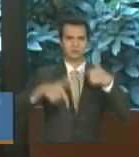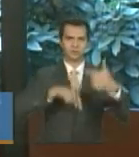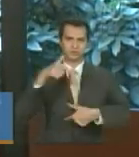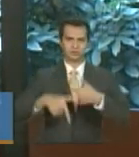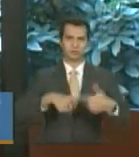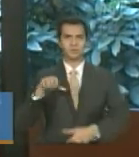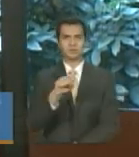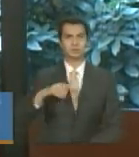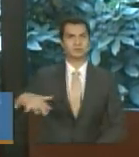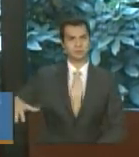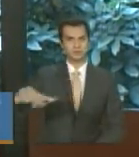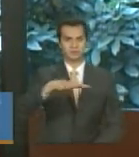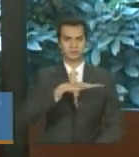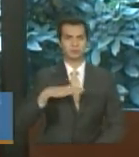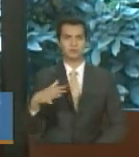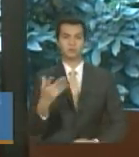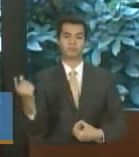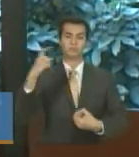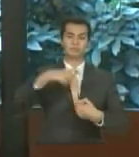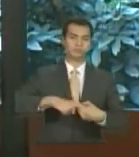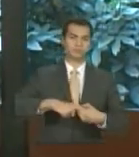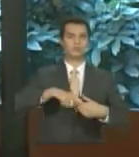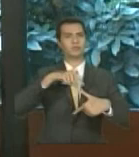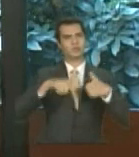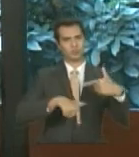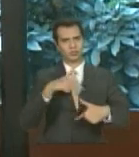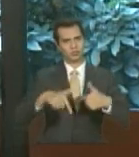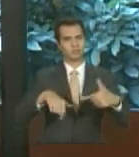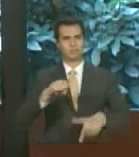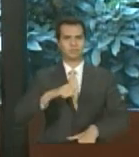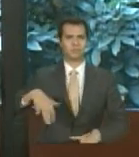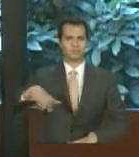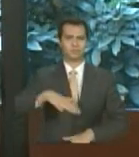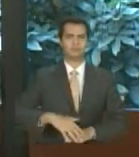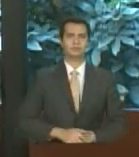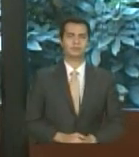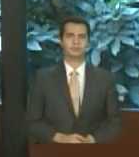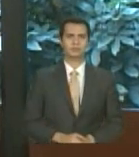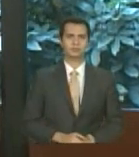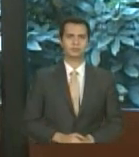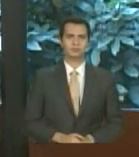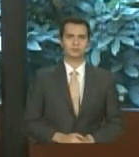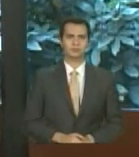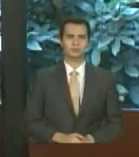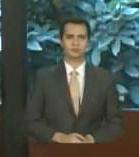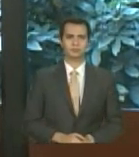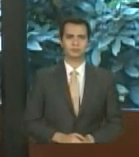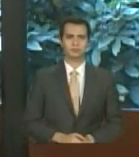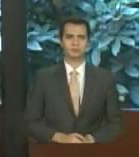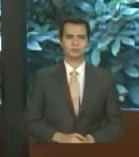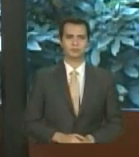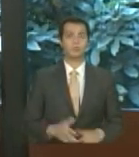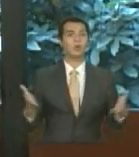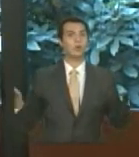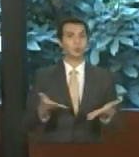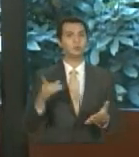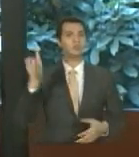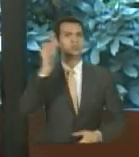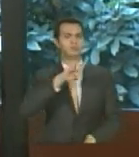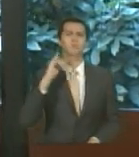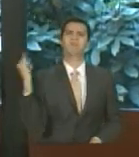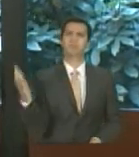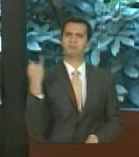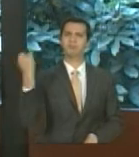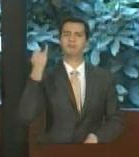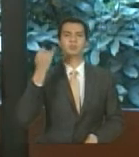entidades que fazem parte da política de assistência social. Hoje é um dia importante que nós vamos falar do Censo